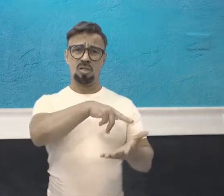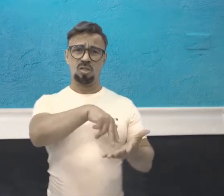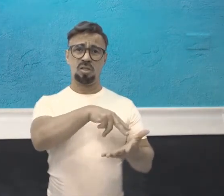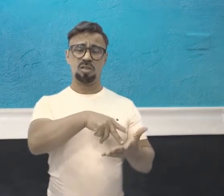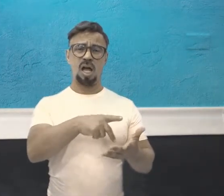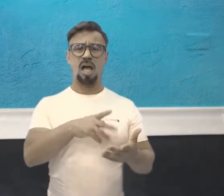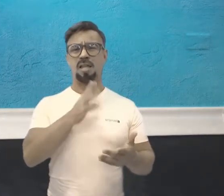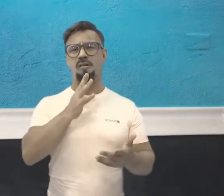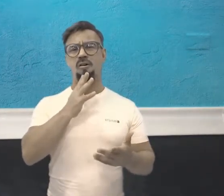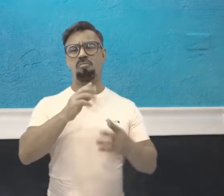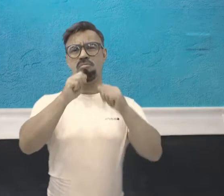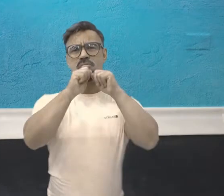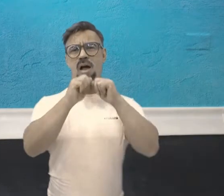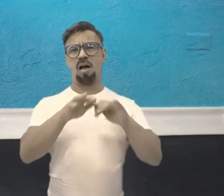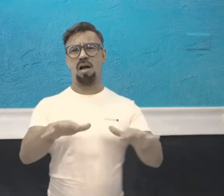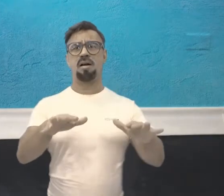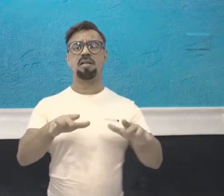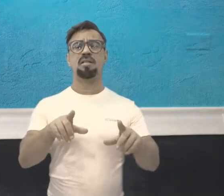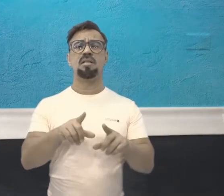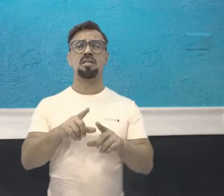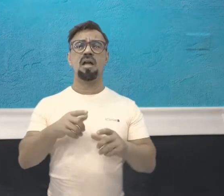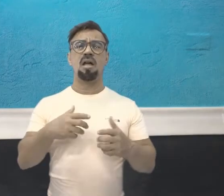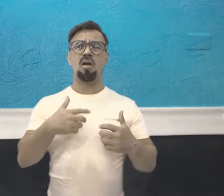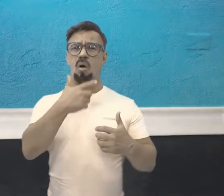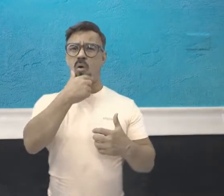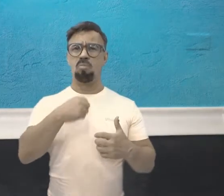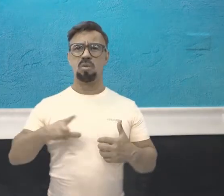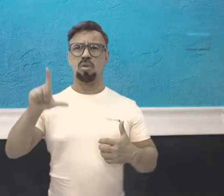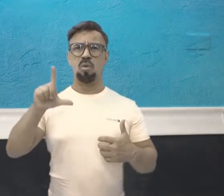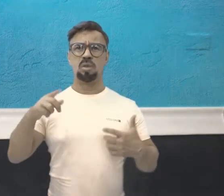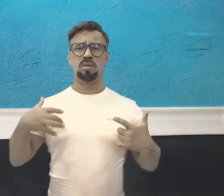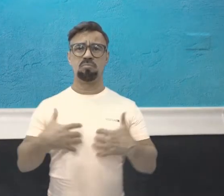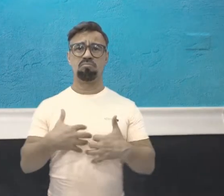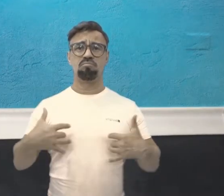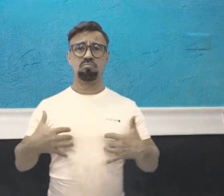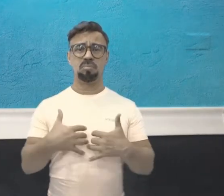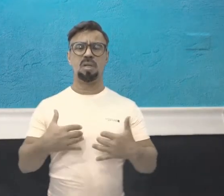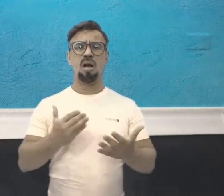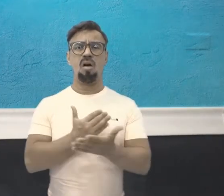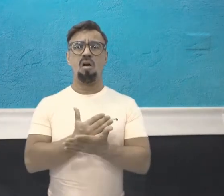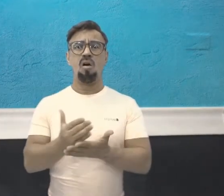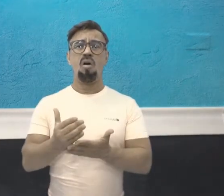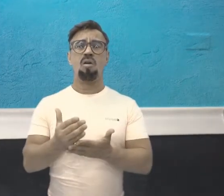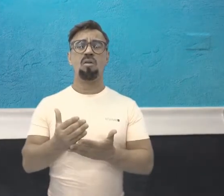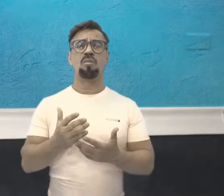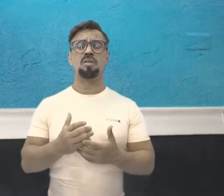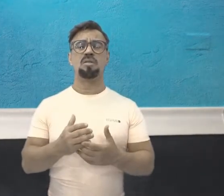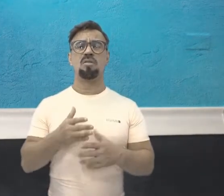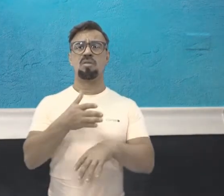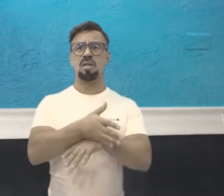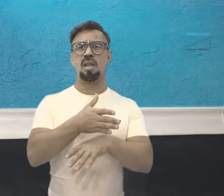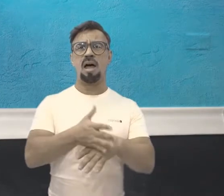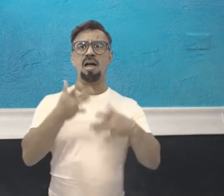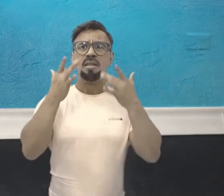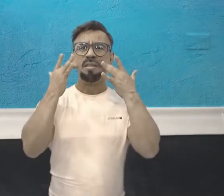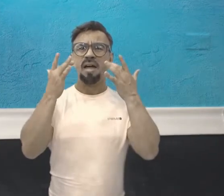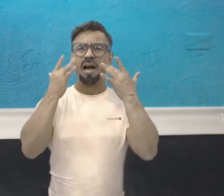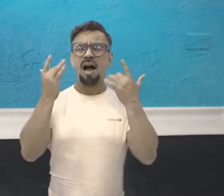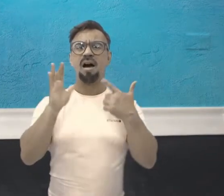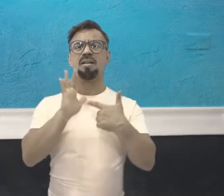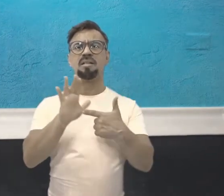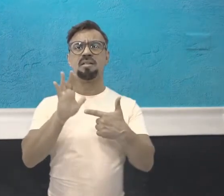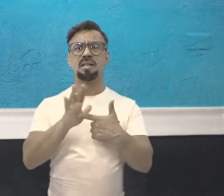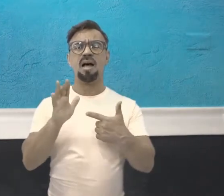bastante conhecido foi Luiz Gonzaga que levou o Xaxado para os teatros apresentações